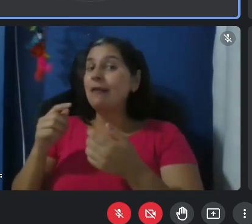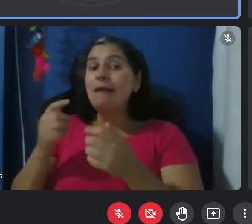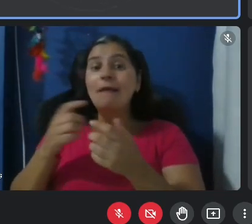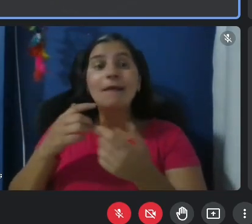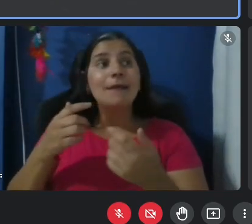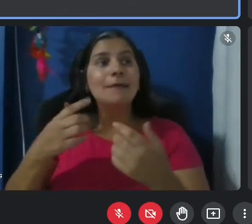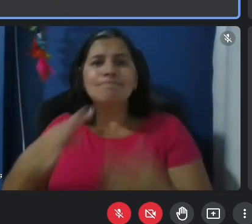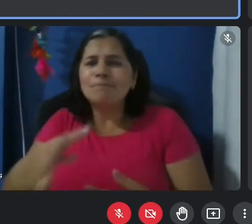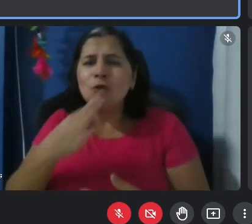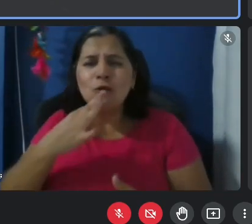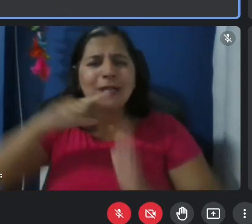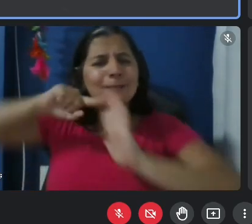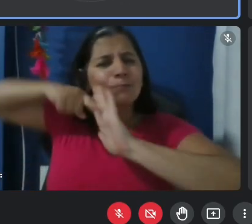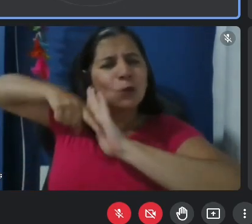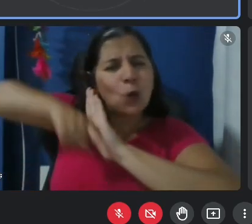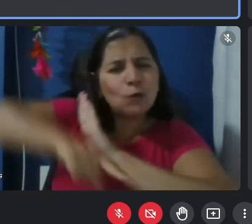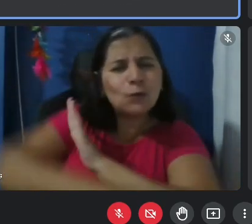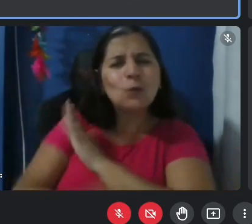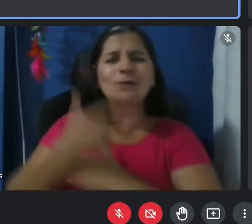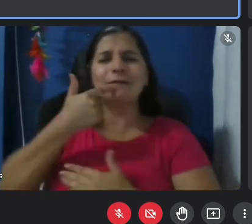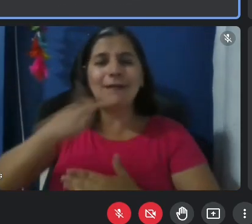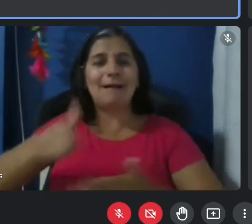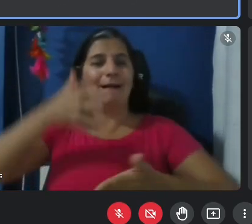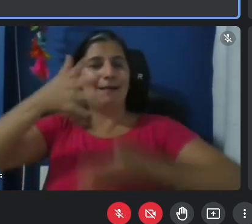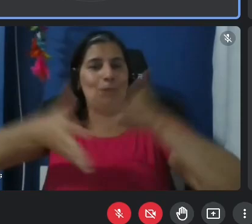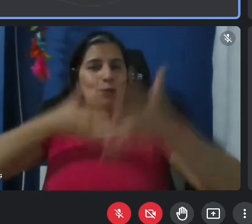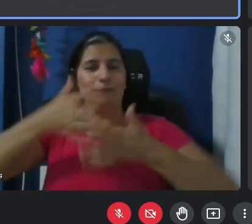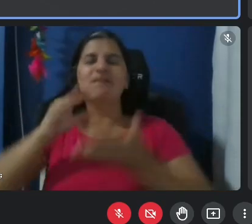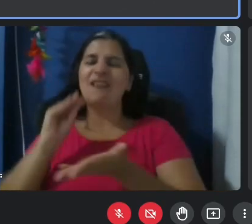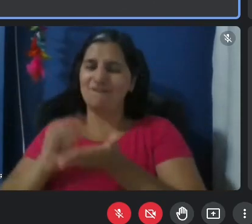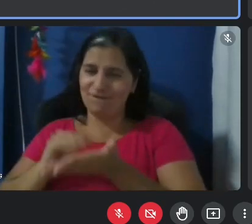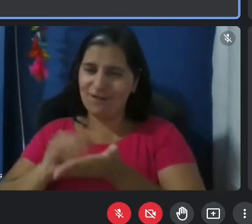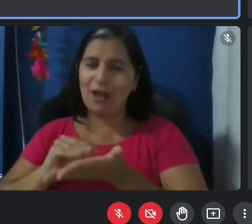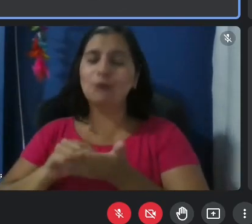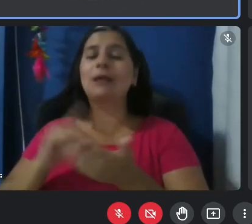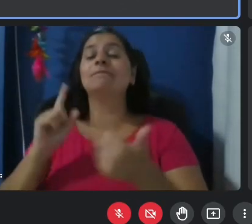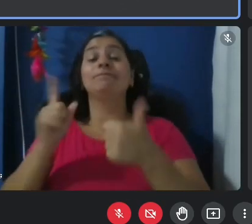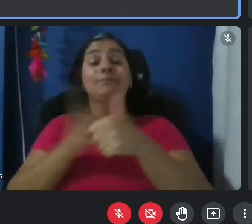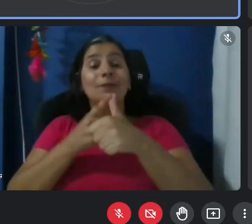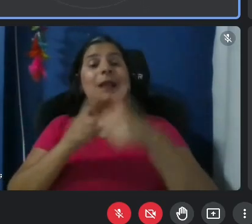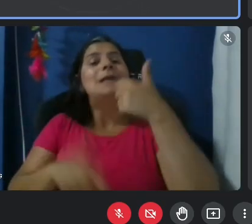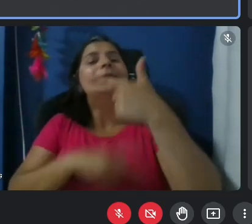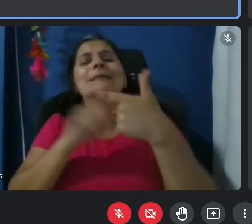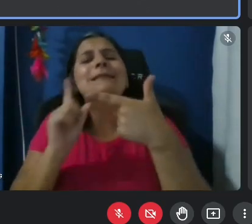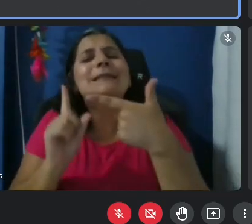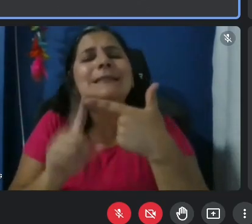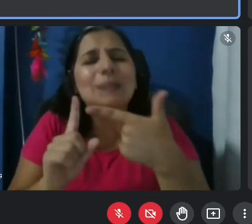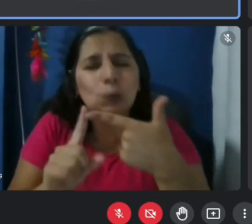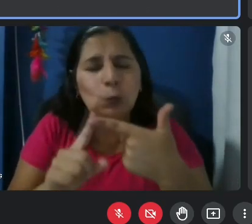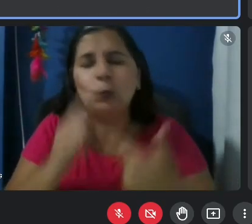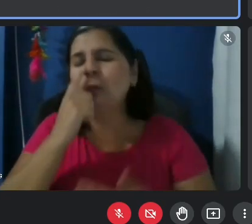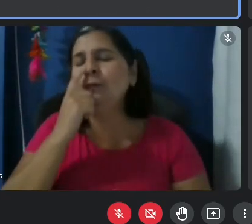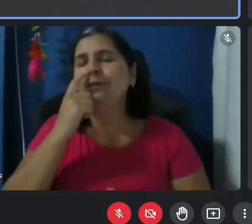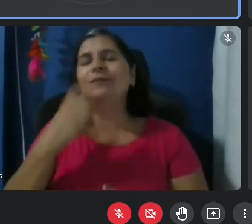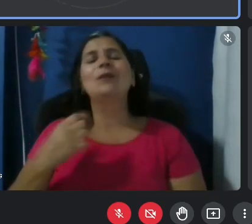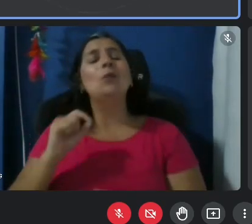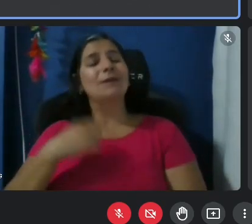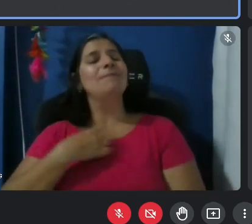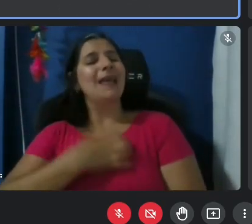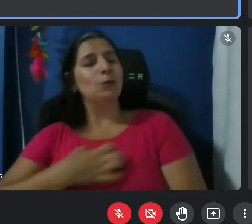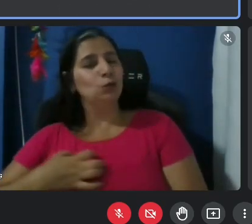Os professores não conhecem profundo, não conhecem a lei.